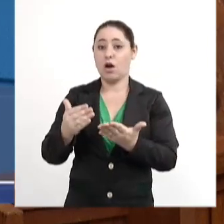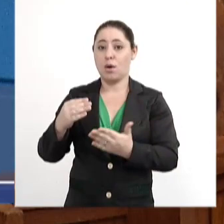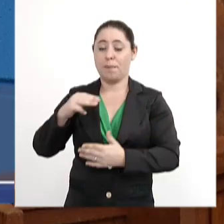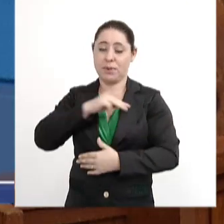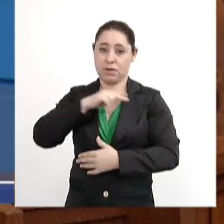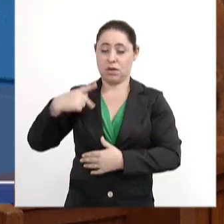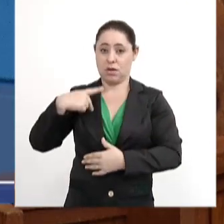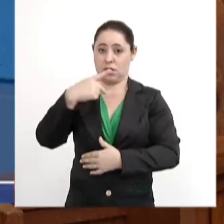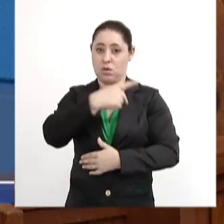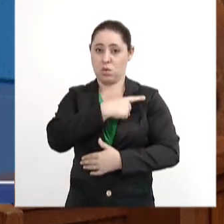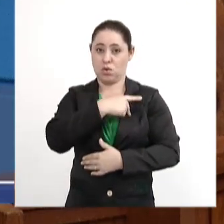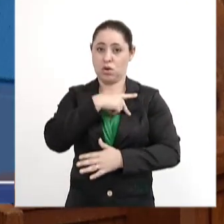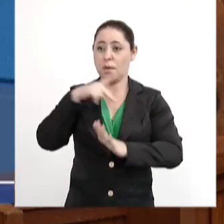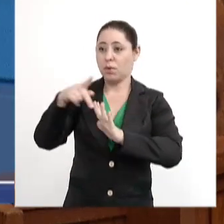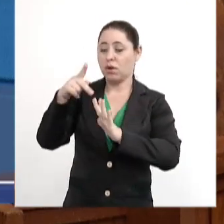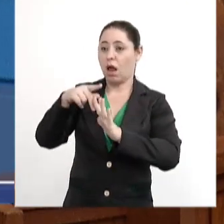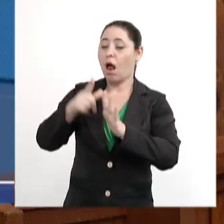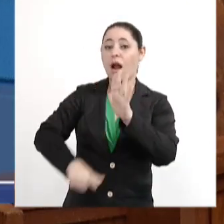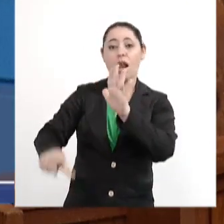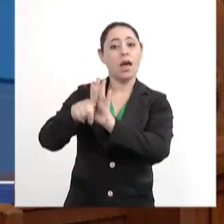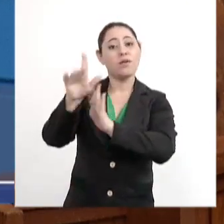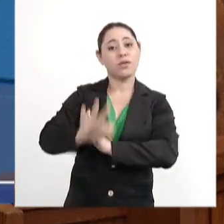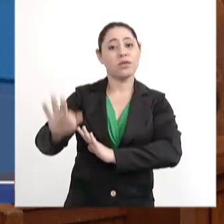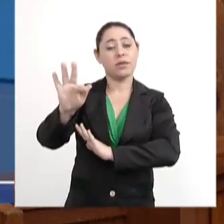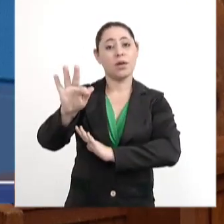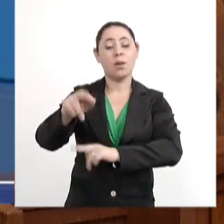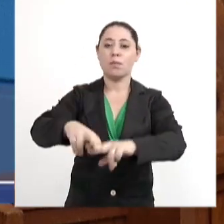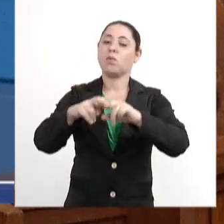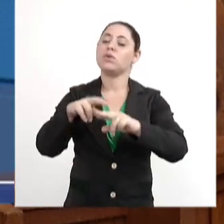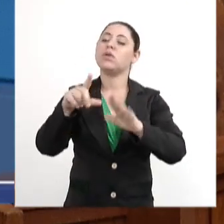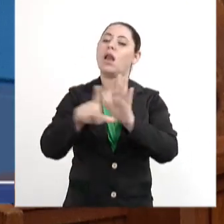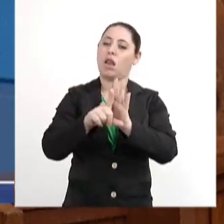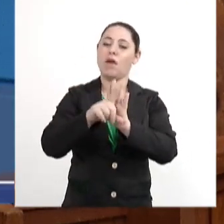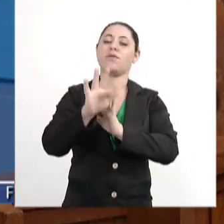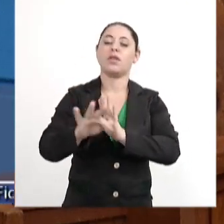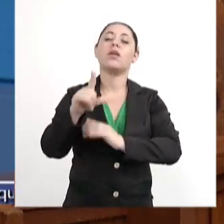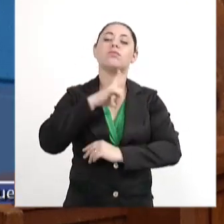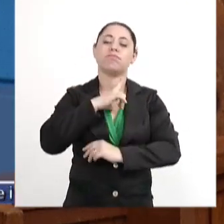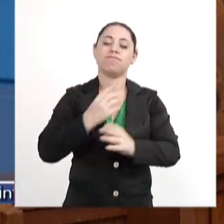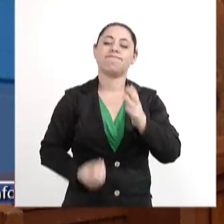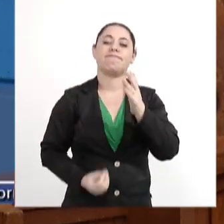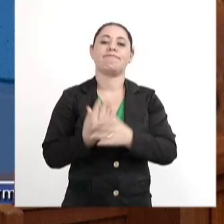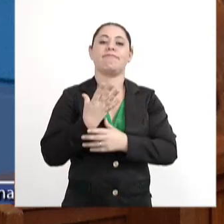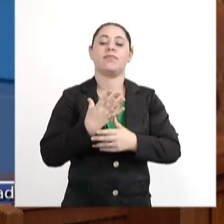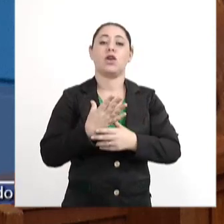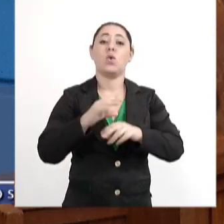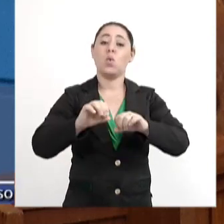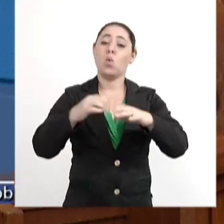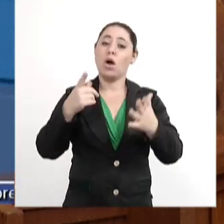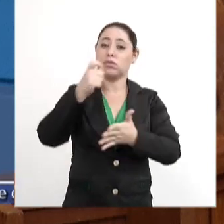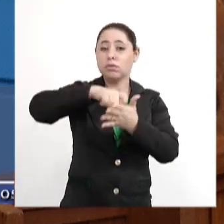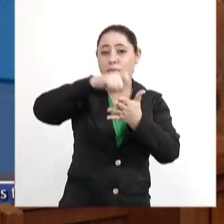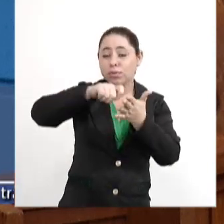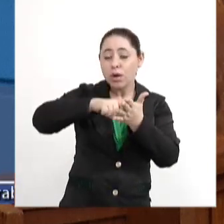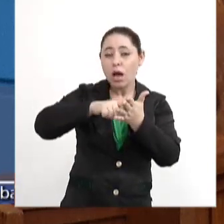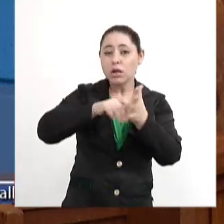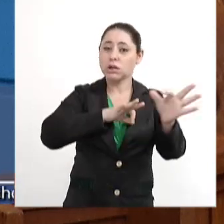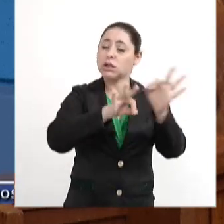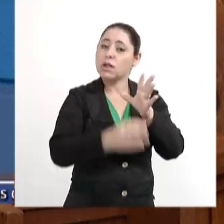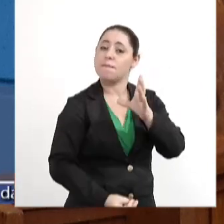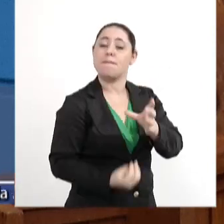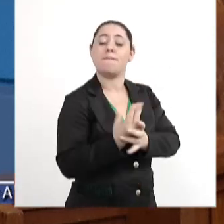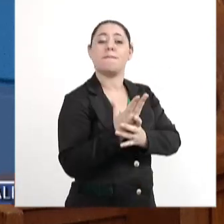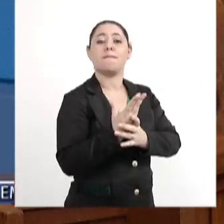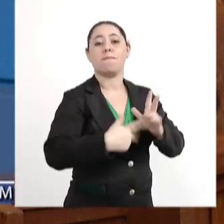poder para elaborar portaria é uma lei federal. Portanto, a lei federal existe. Ao editar a portaria, ela o